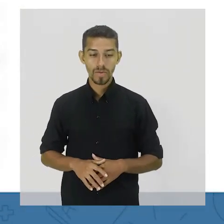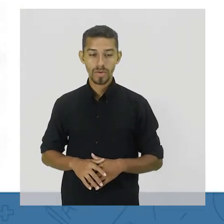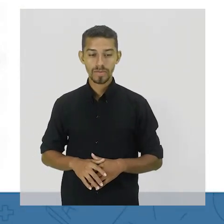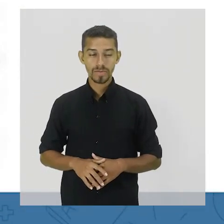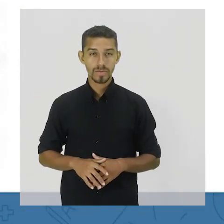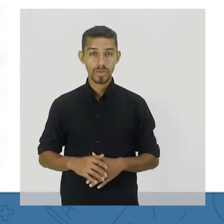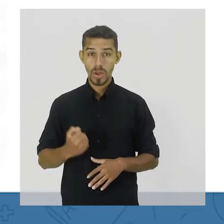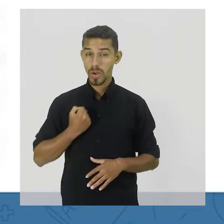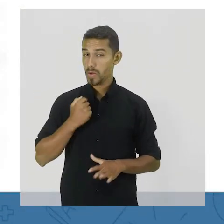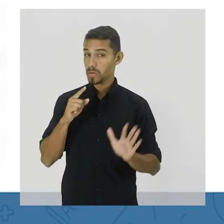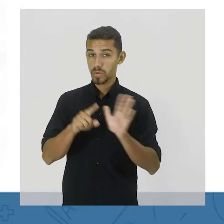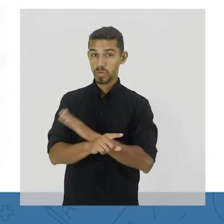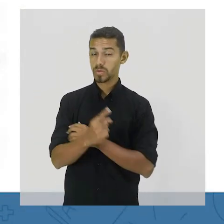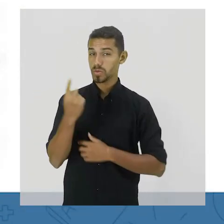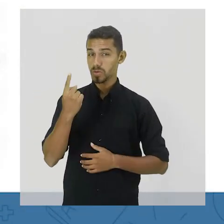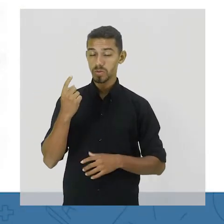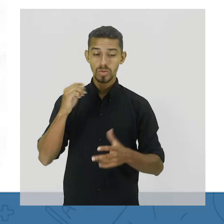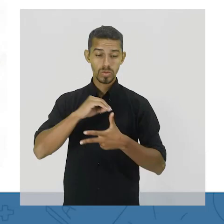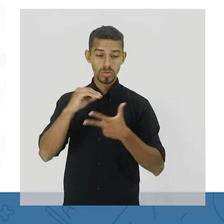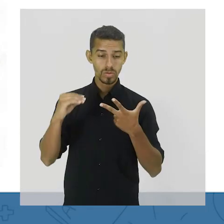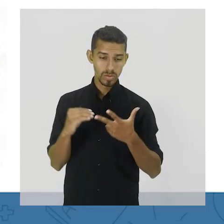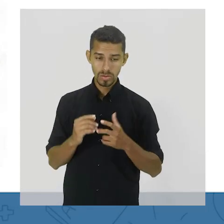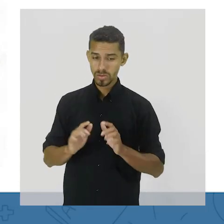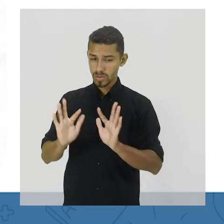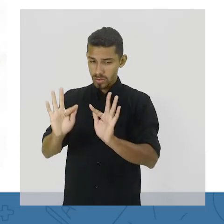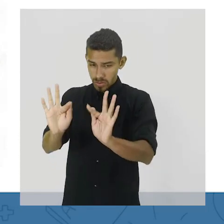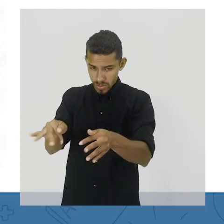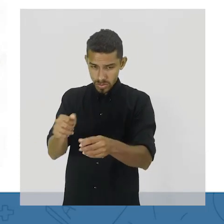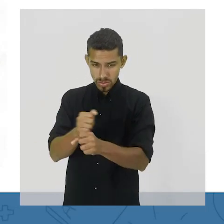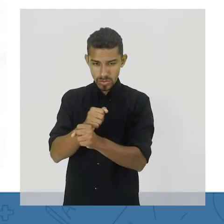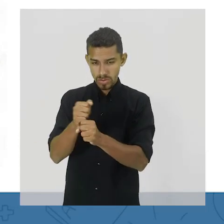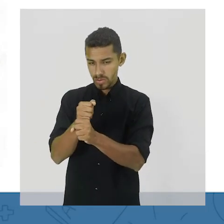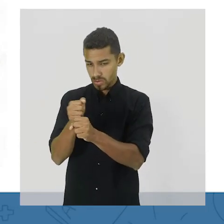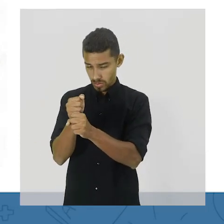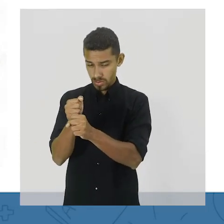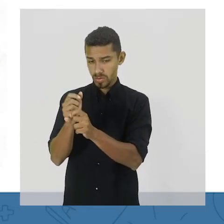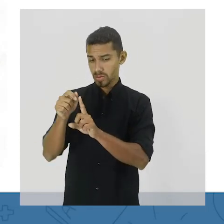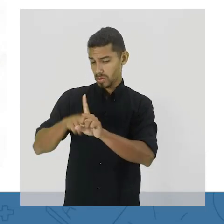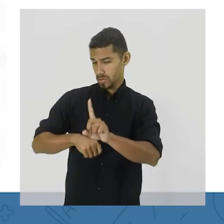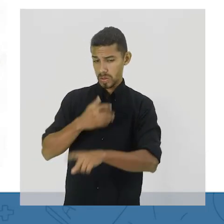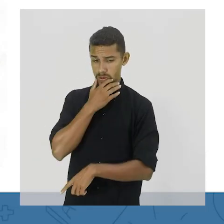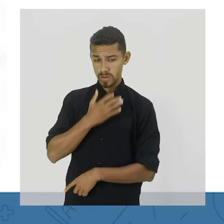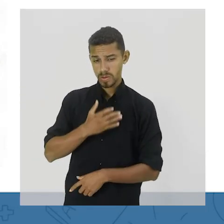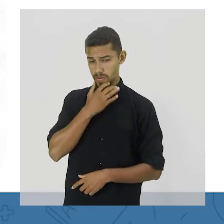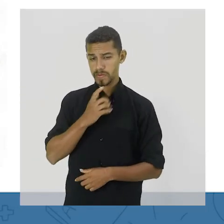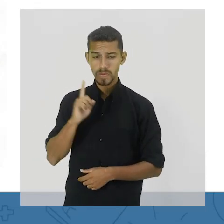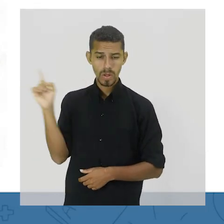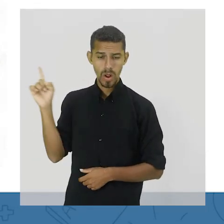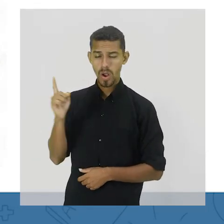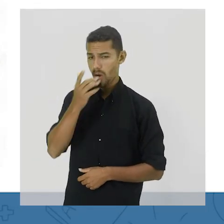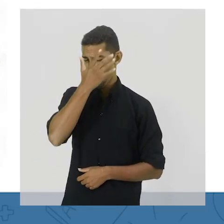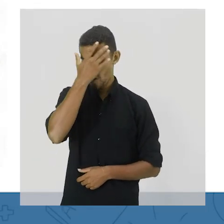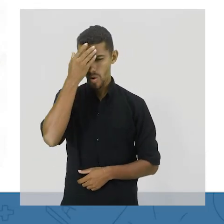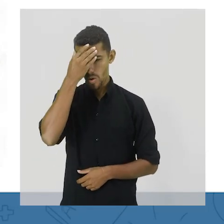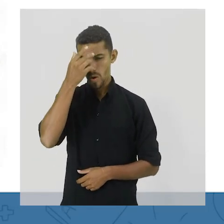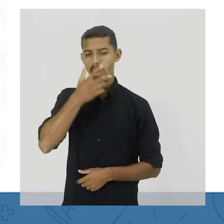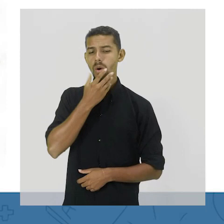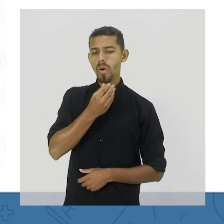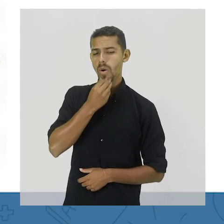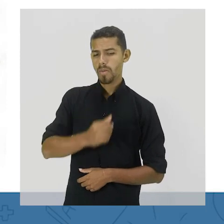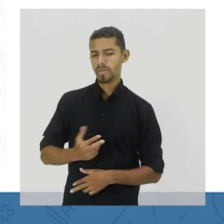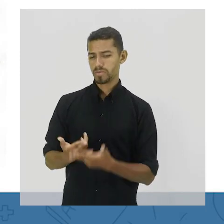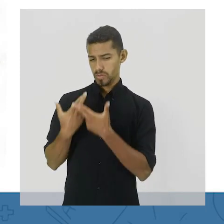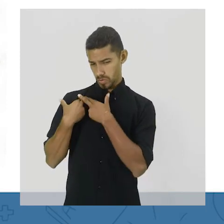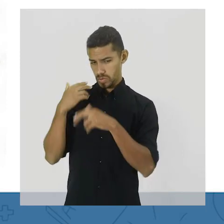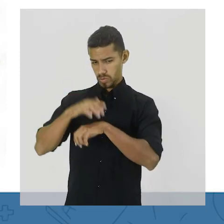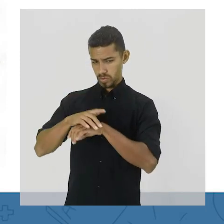No período de fim de ano, o síndico de um condomínio resolveu colocar um poste, uma iluminação natalina em